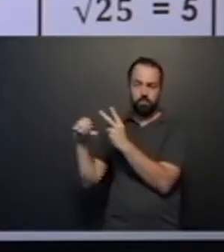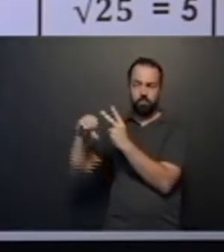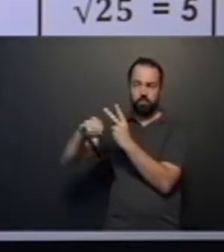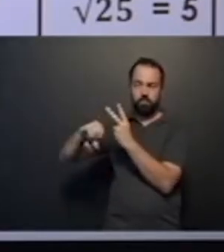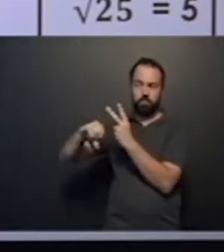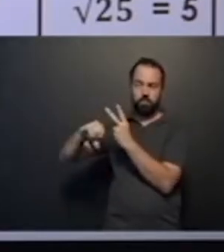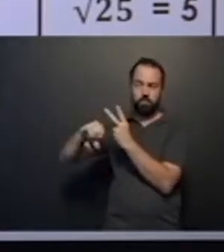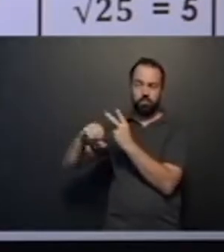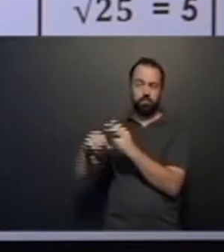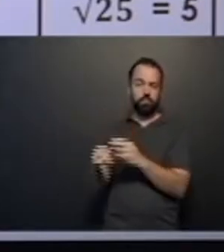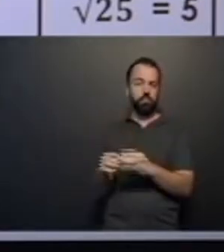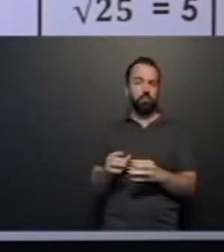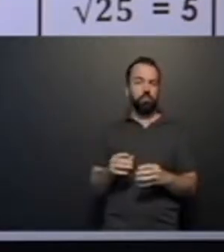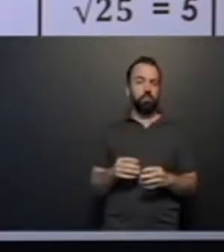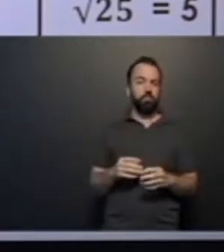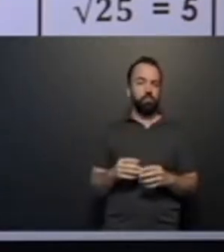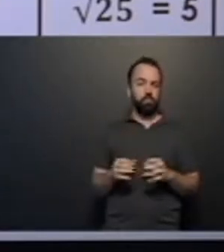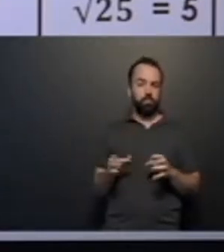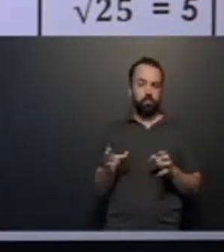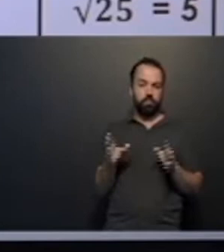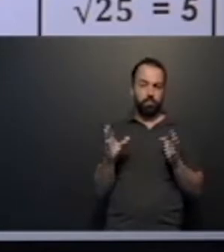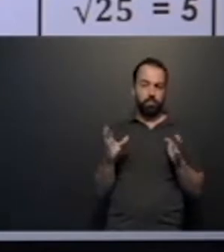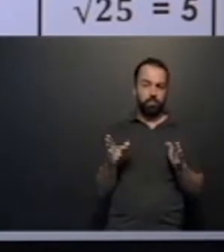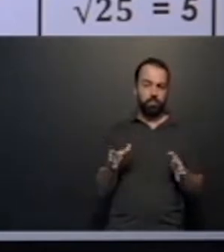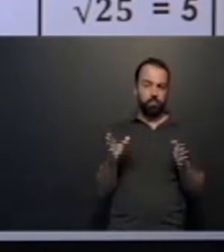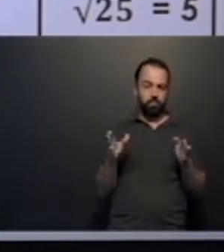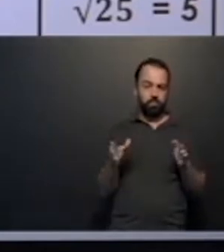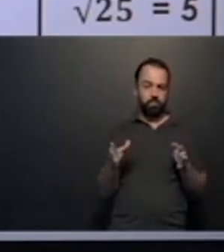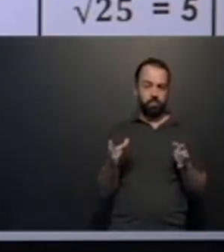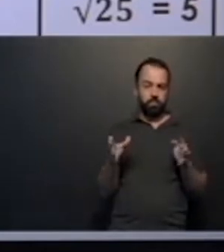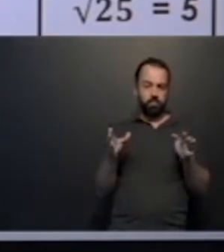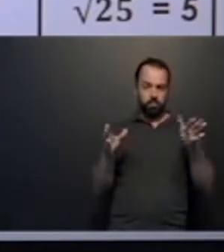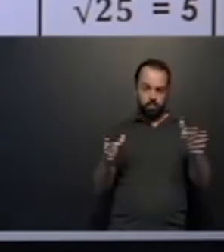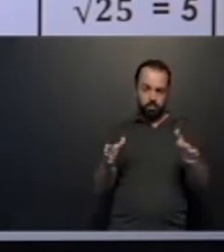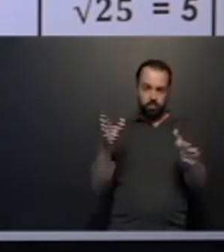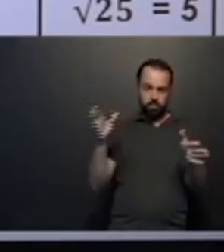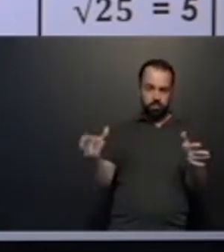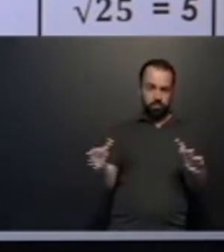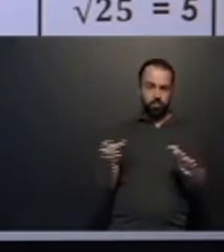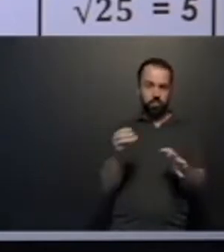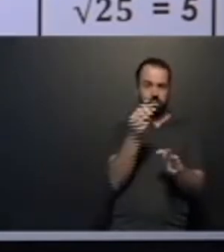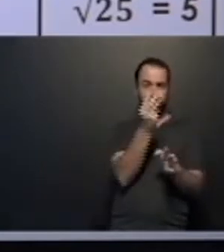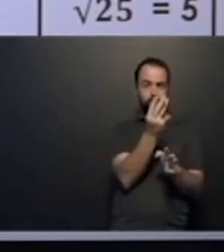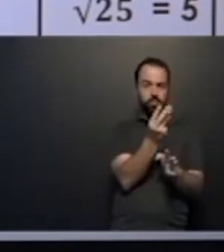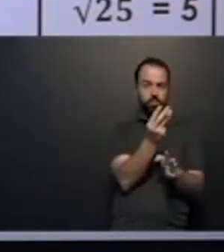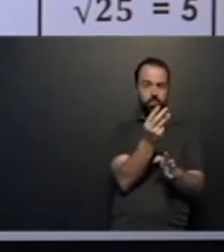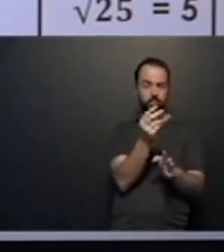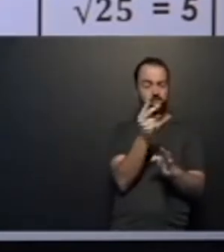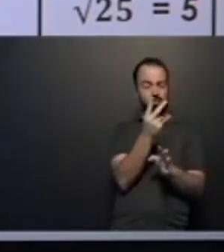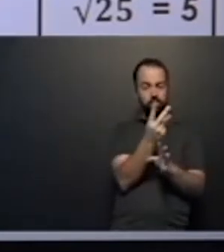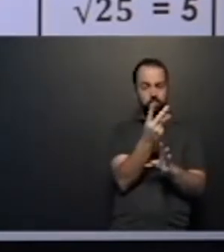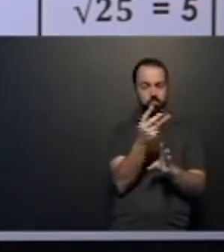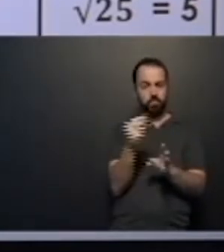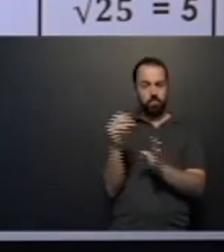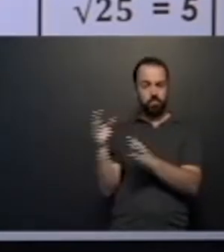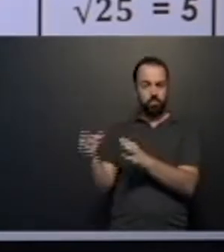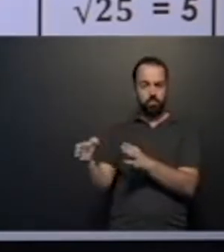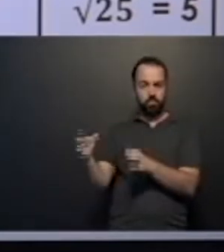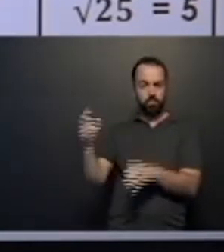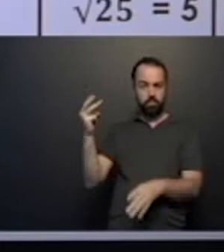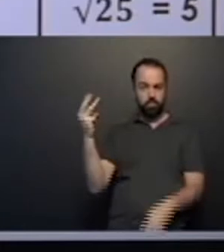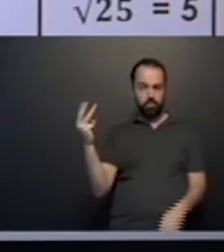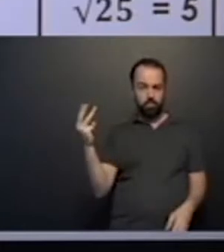portanto ela deve ser um número entre dois e três vamos observar a resposta aqui